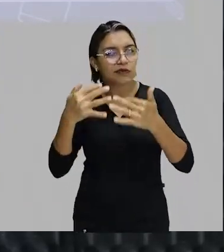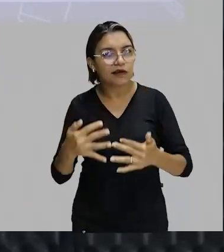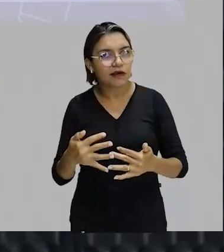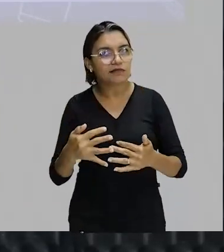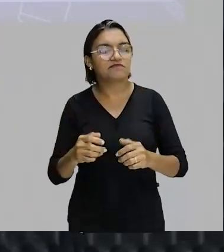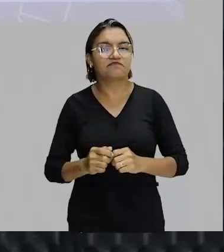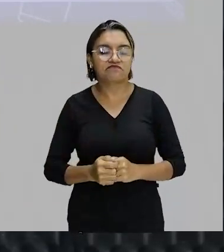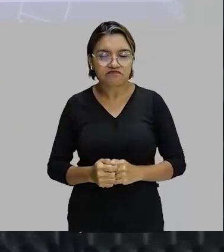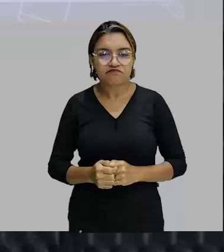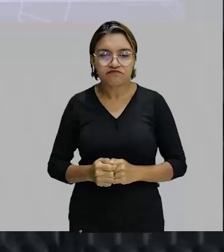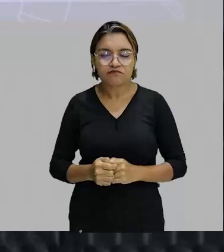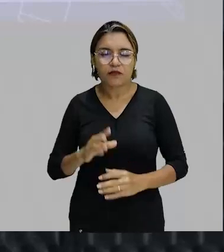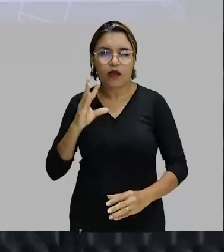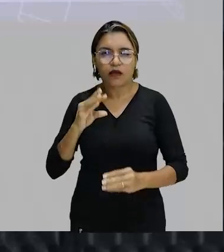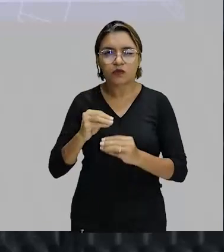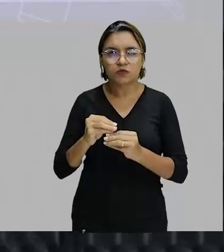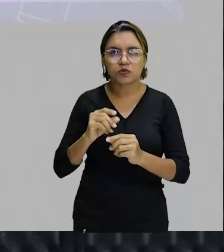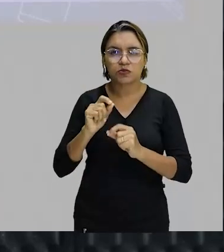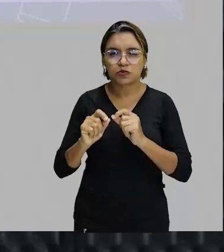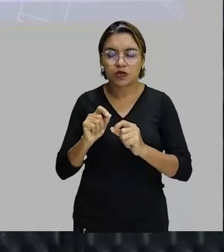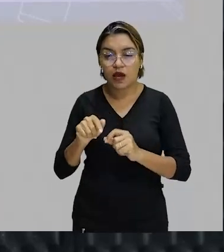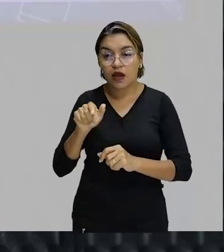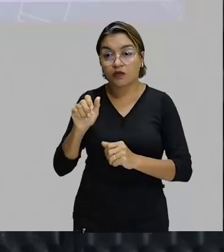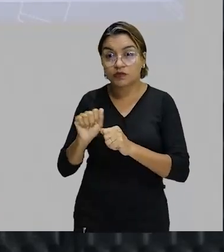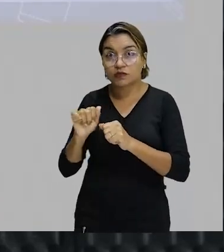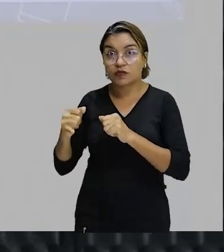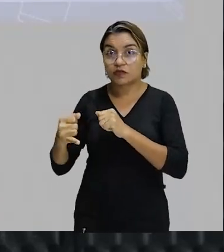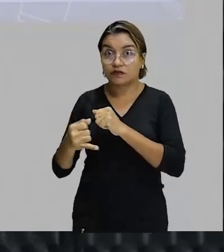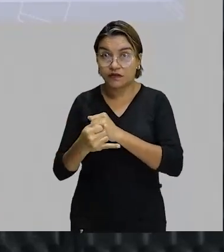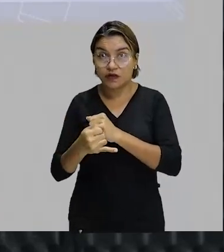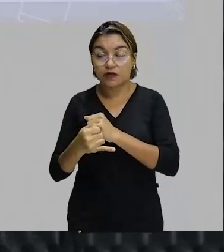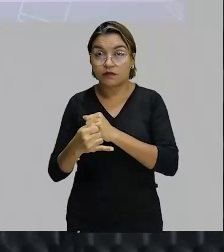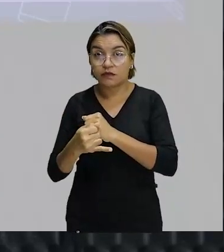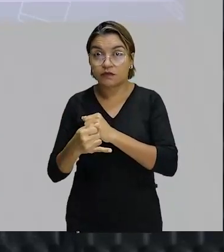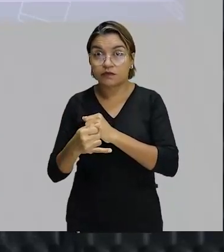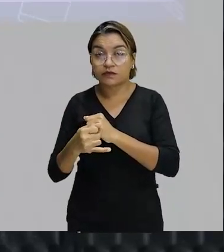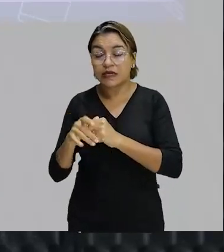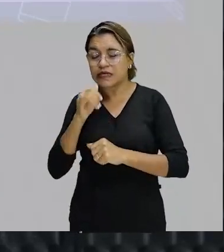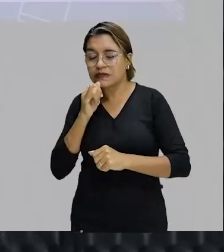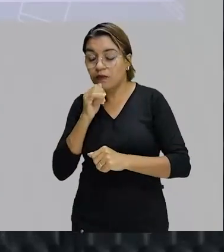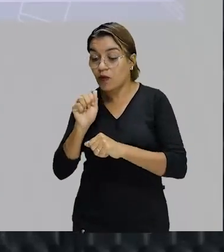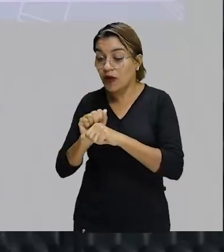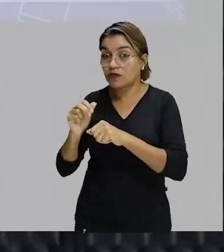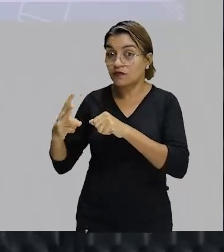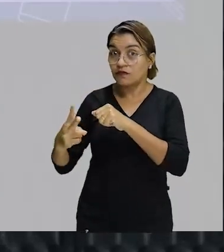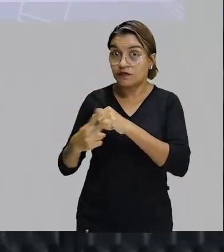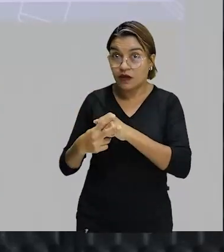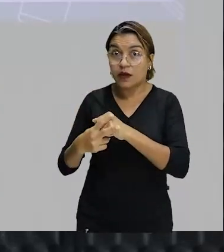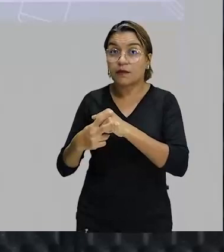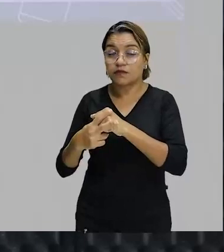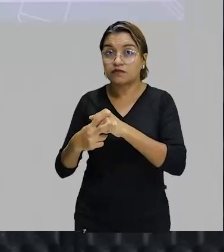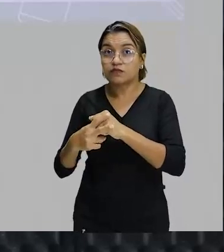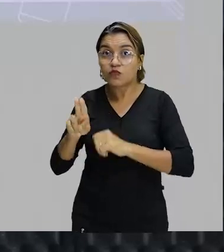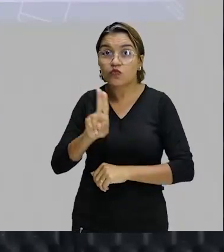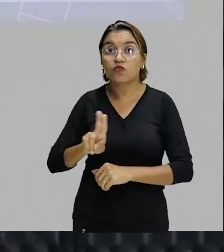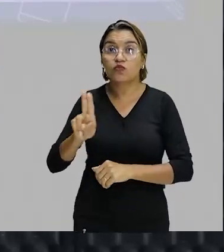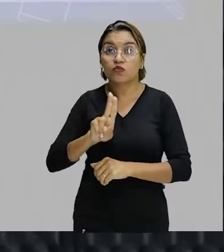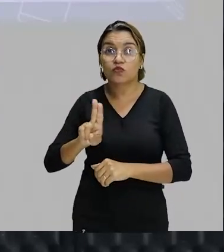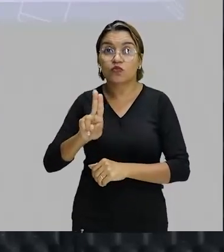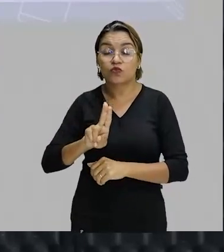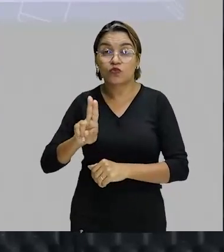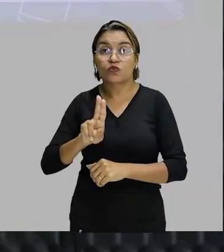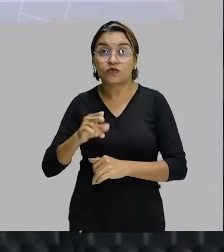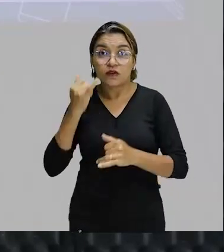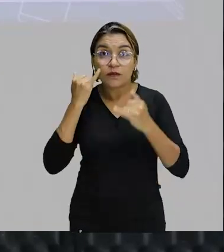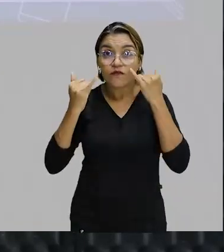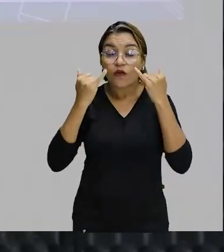modificam tudo que não é nome ou pronome, tá bom? Então, eu vou oferecer os advérbios, eu vou utilizar os advérbios para oferecer